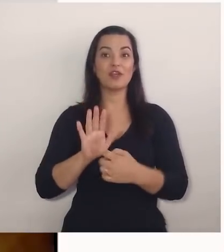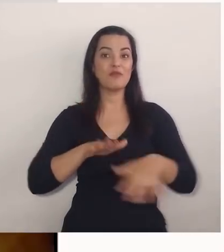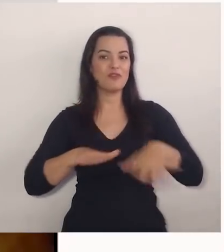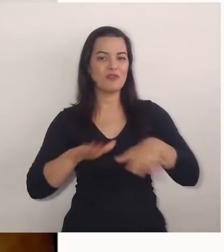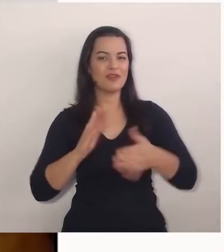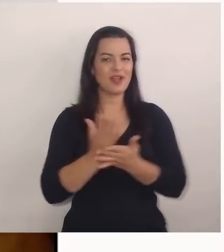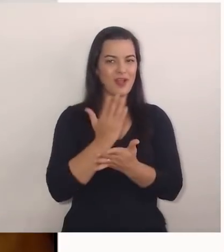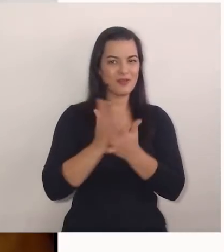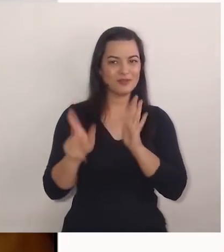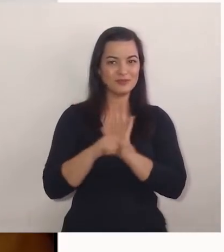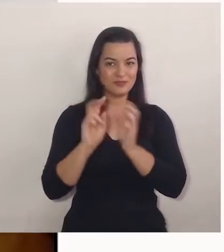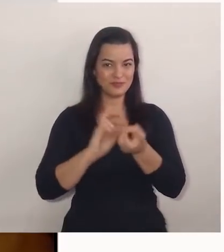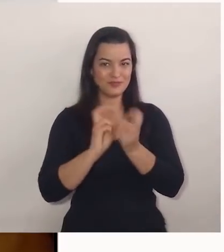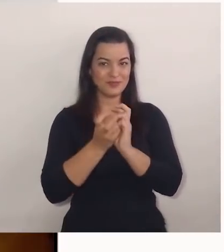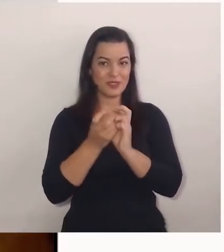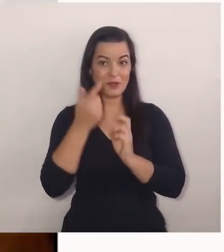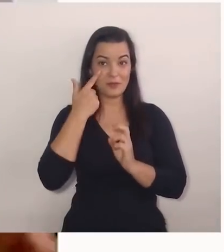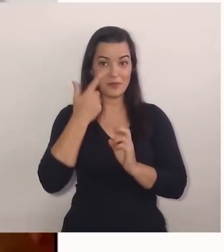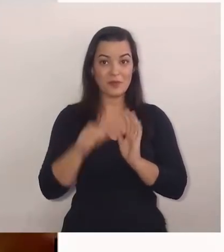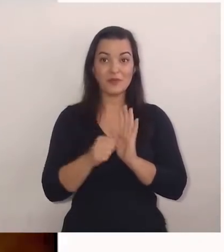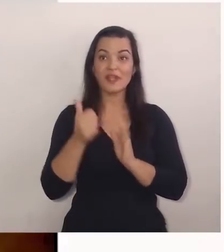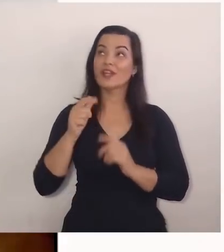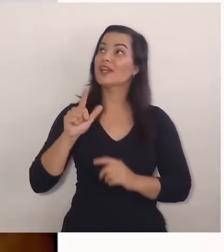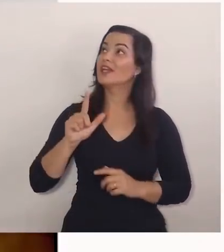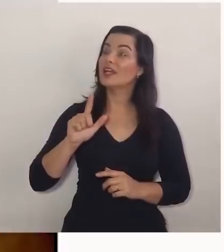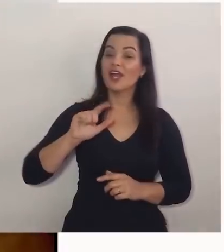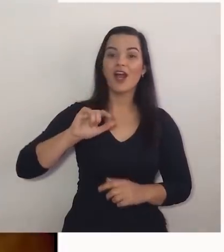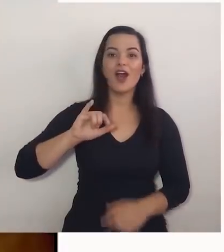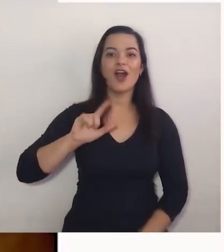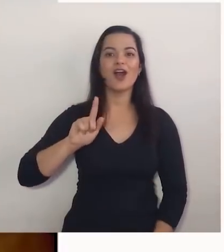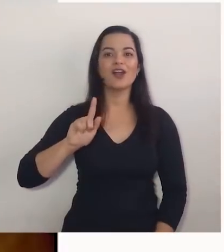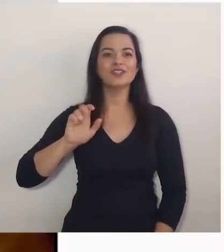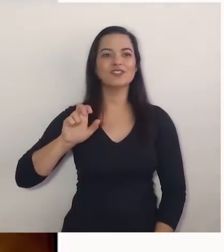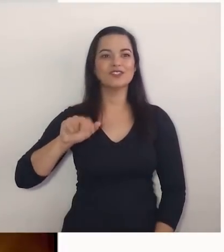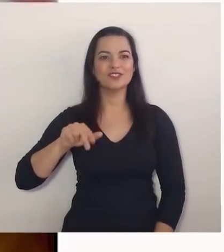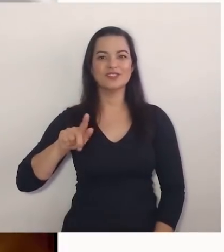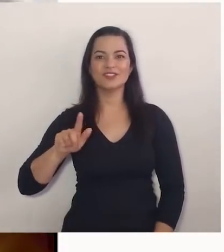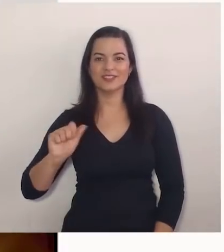da capoeira. Vamos lá? Primeiro a ginga.